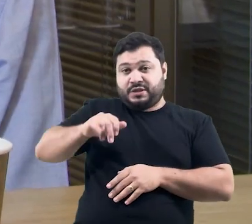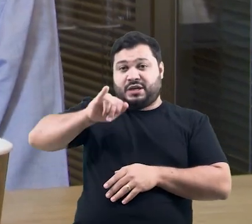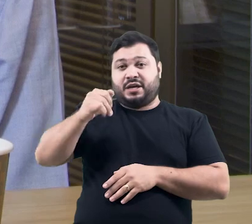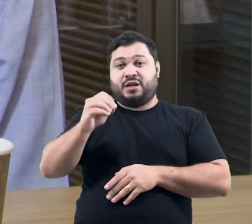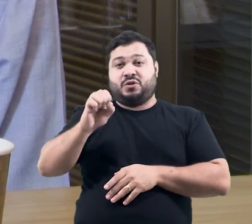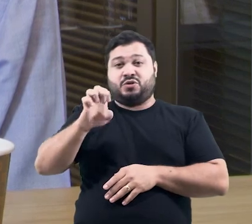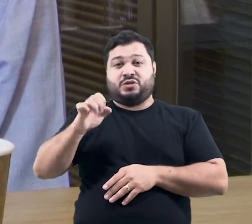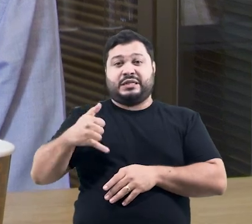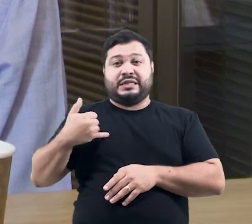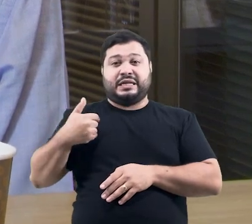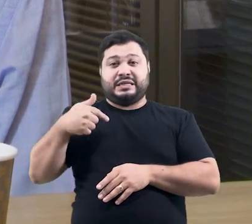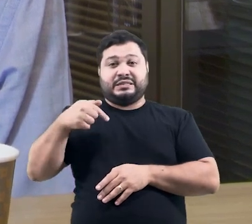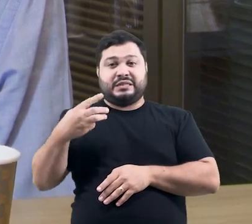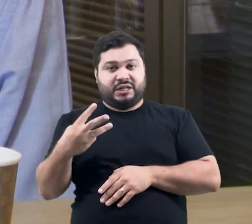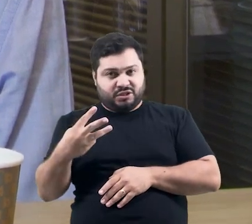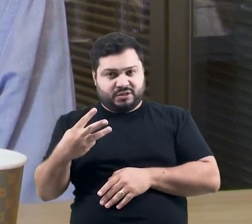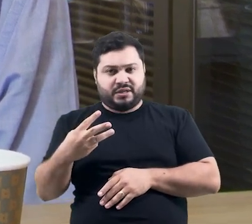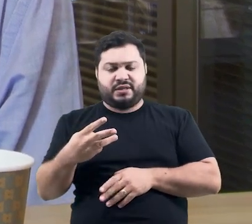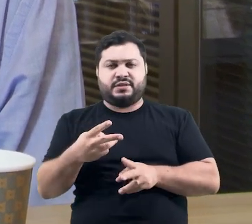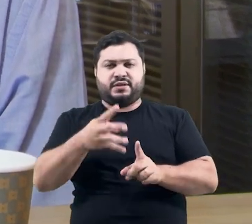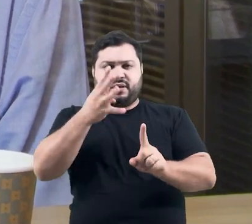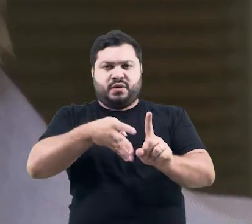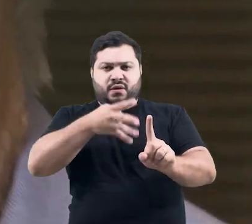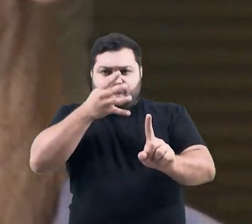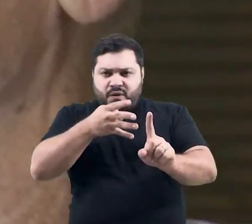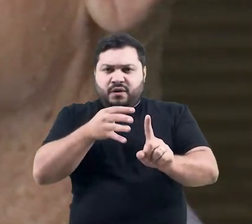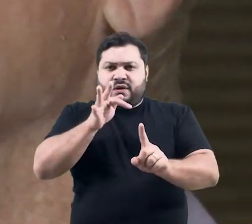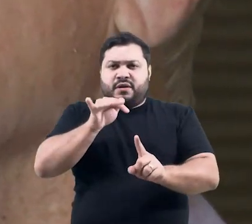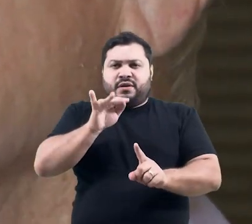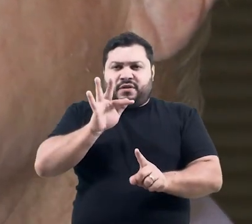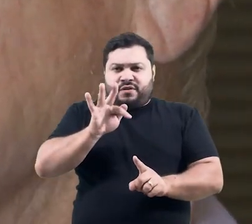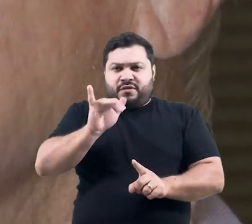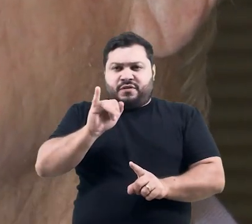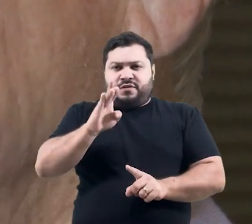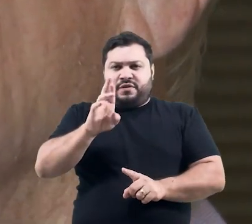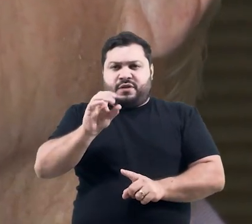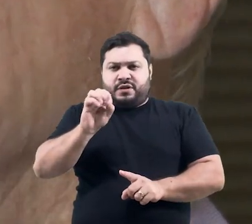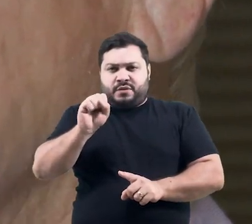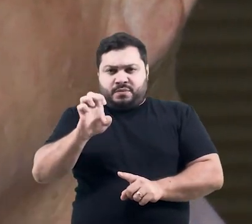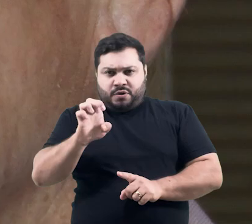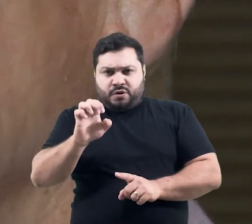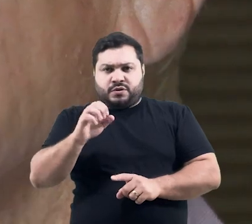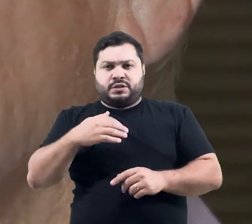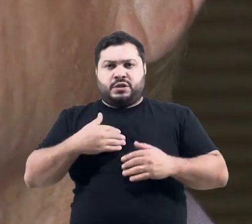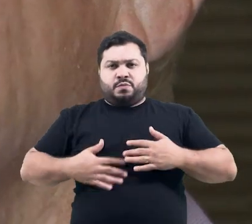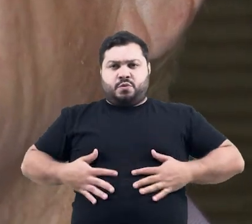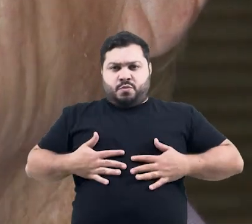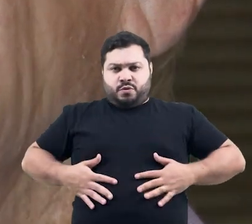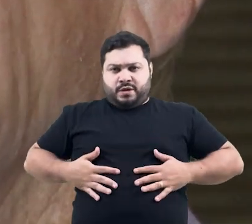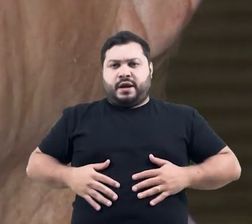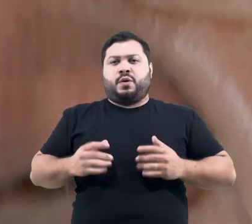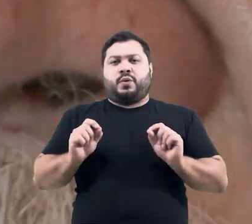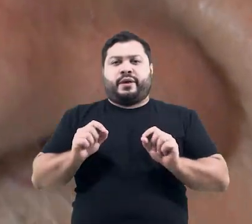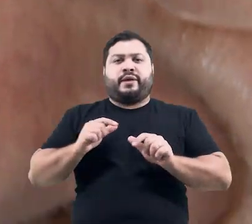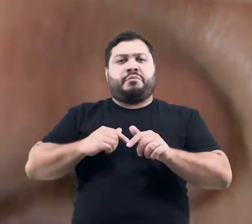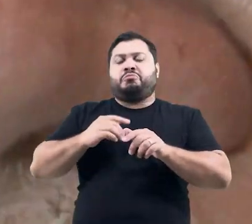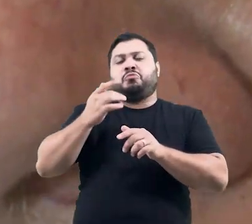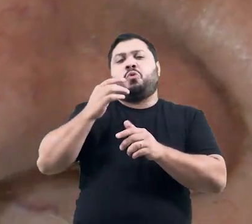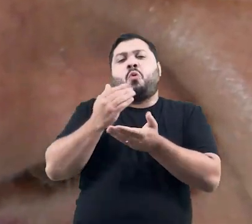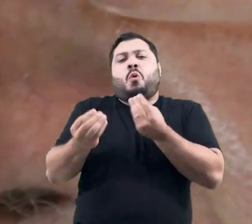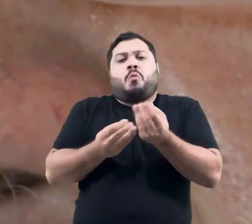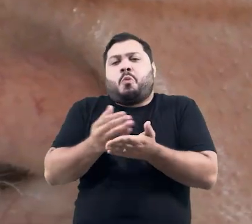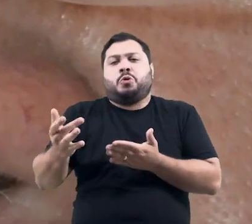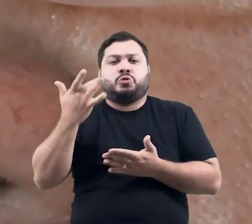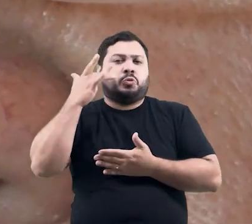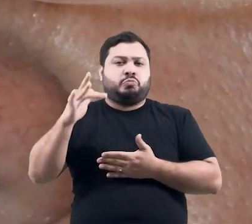do aposentado José Pereira. Aos 73 anos, ele foi diagnosticado com fibrose pulmonar idiopática, ou seja, que